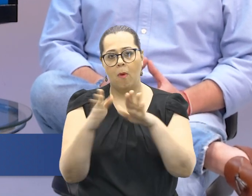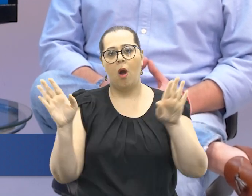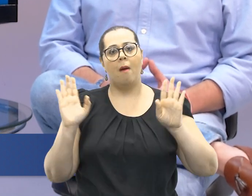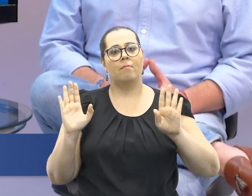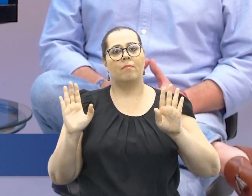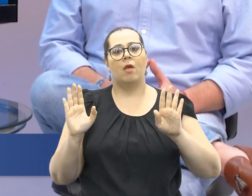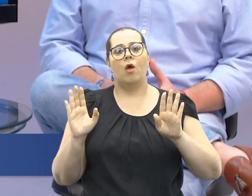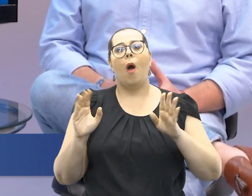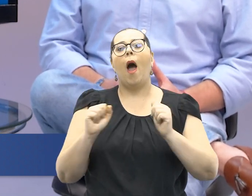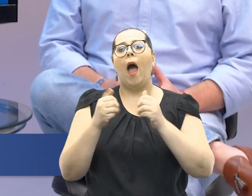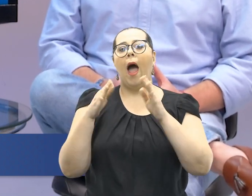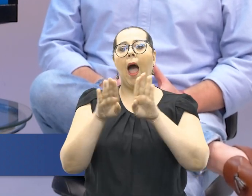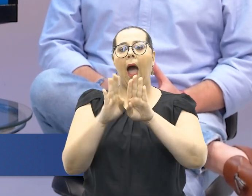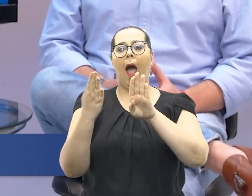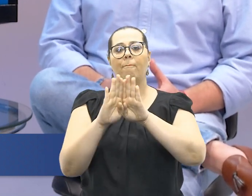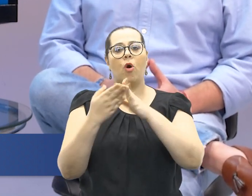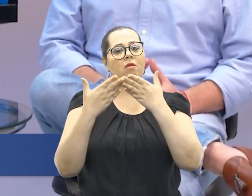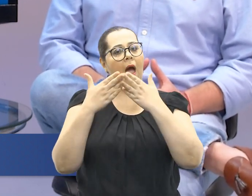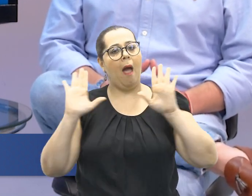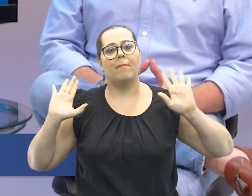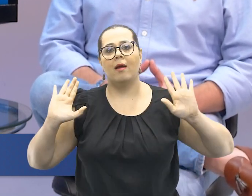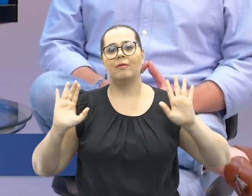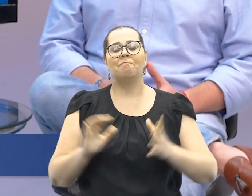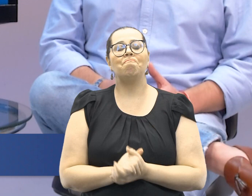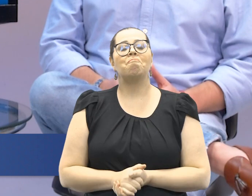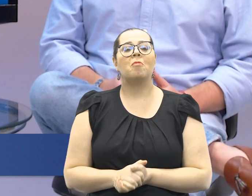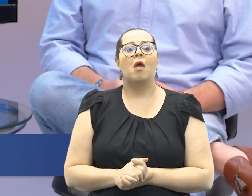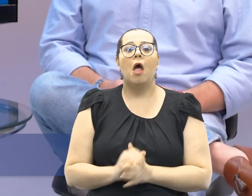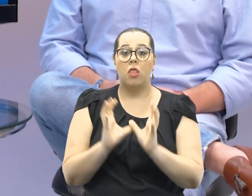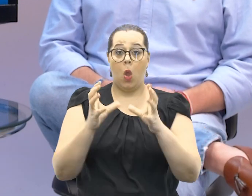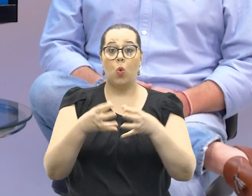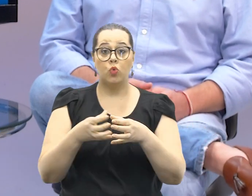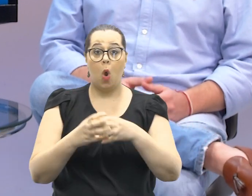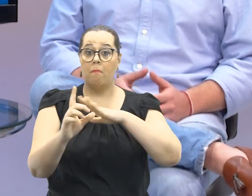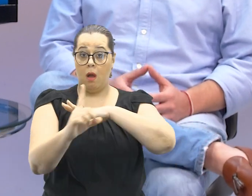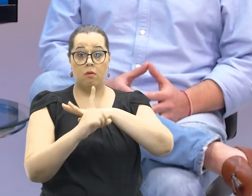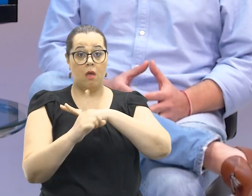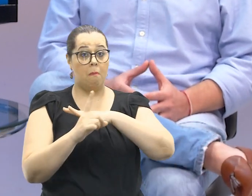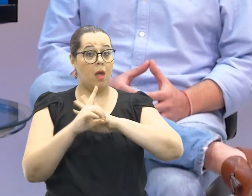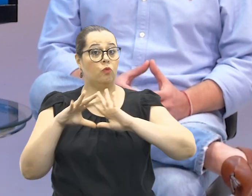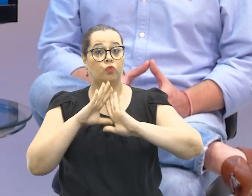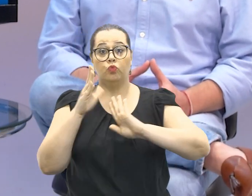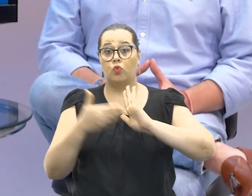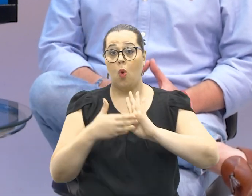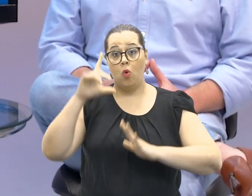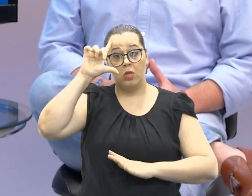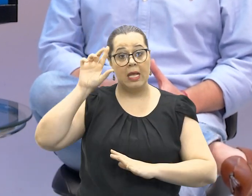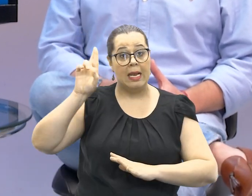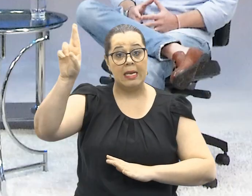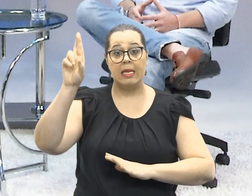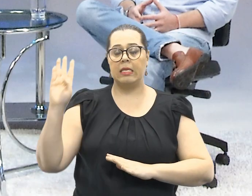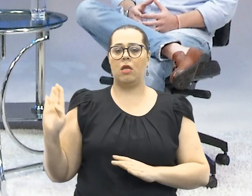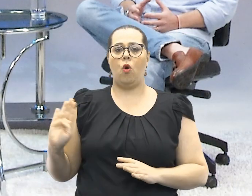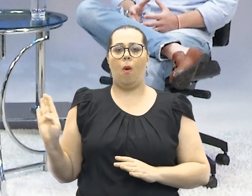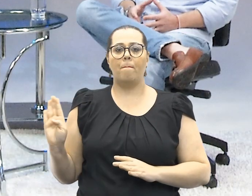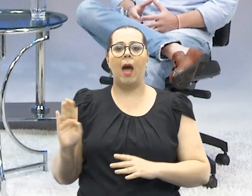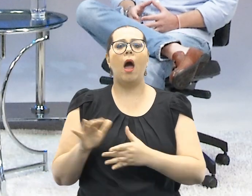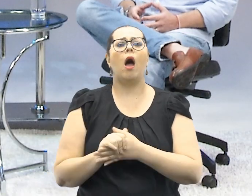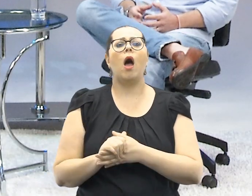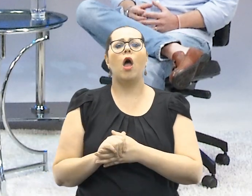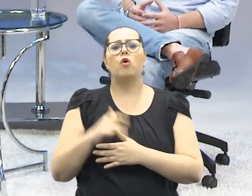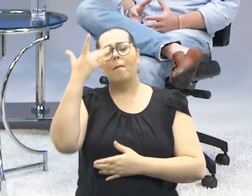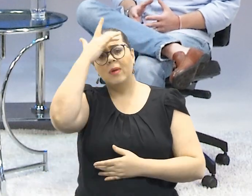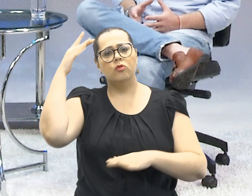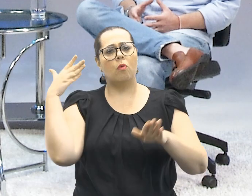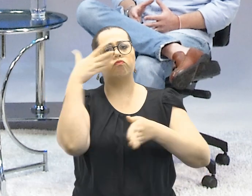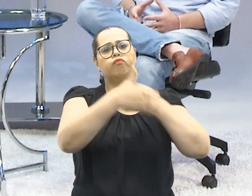eu não tiver, nós temos uma equipe para estar recebendo a população como um todo, as lideranças de bairro, as pessoas,